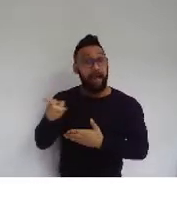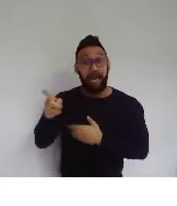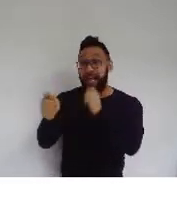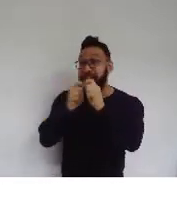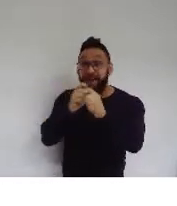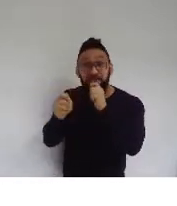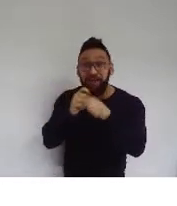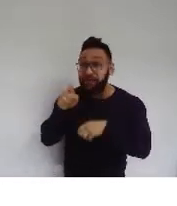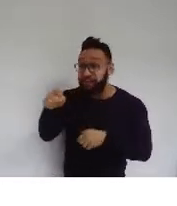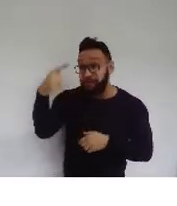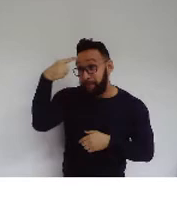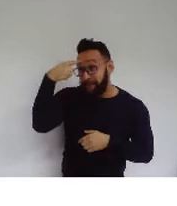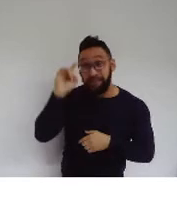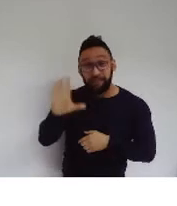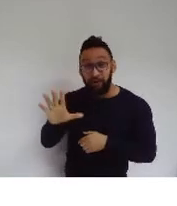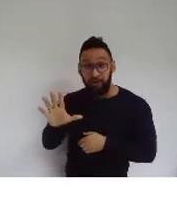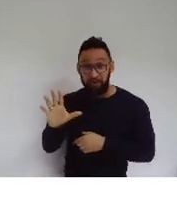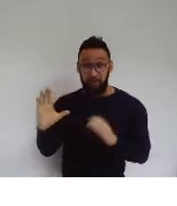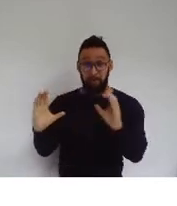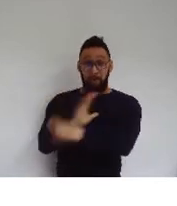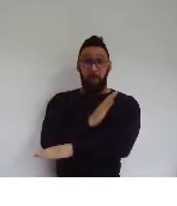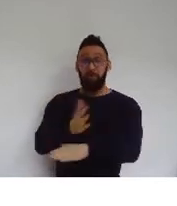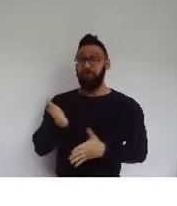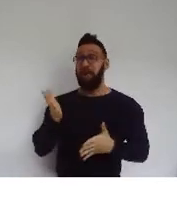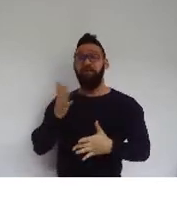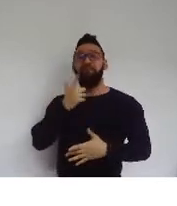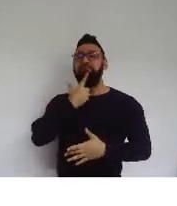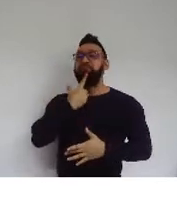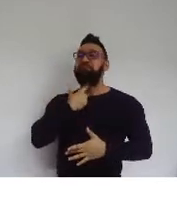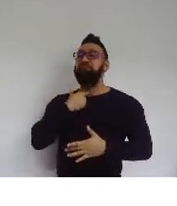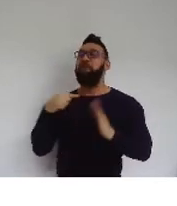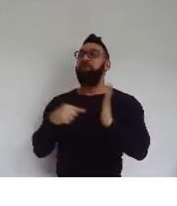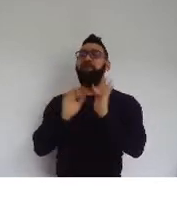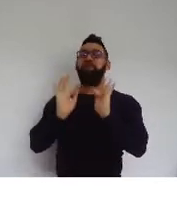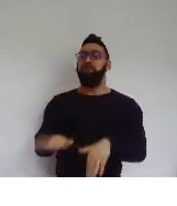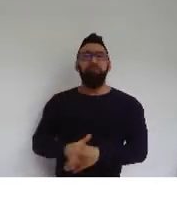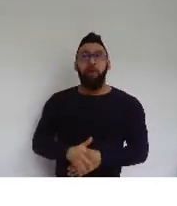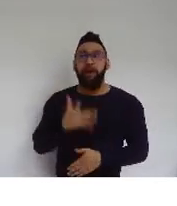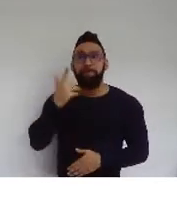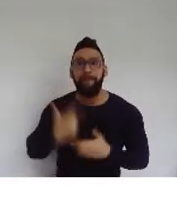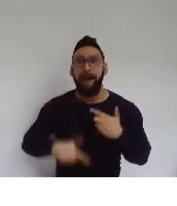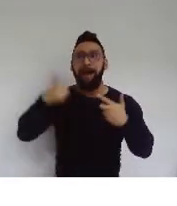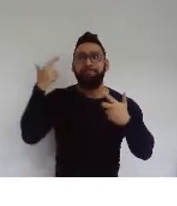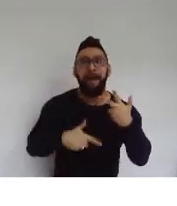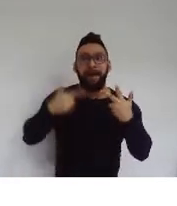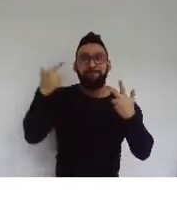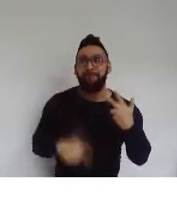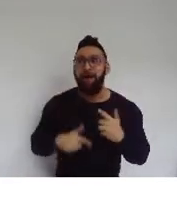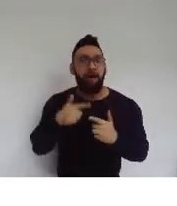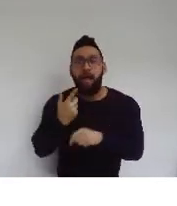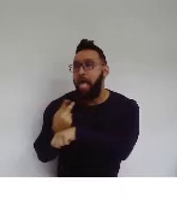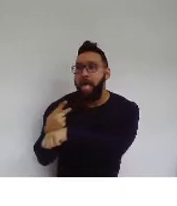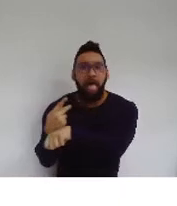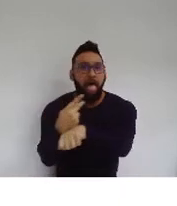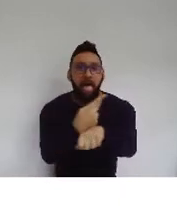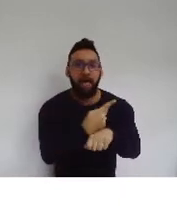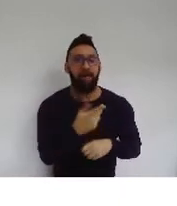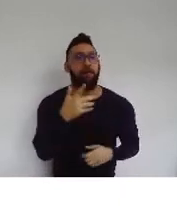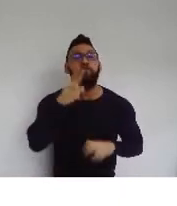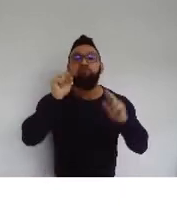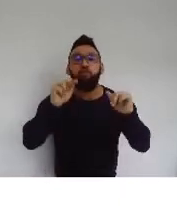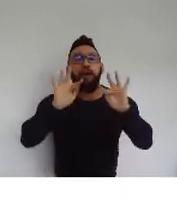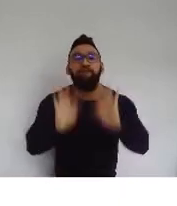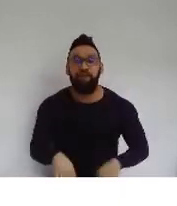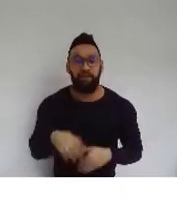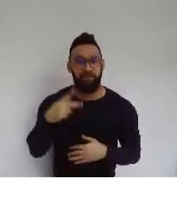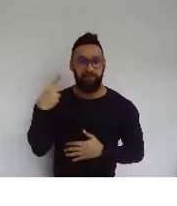além desse próprio momento. E também a gente viu os sentimentos de inadequação da vida